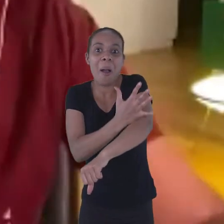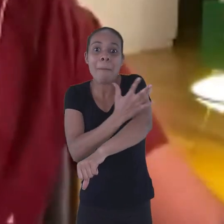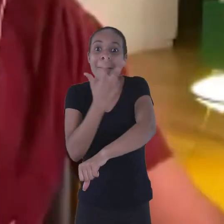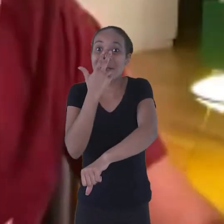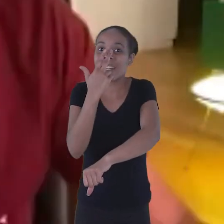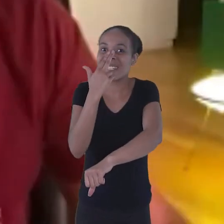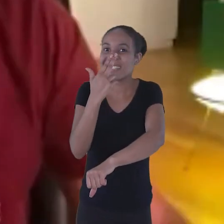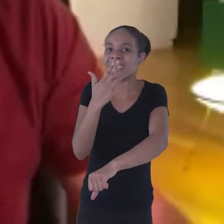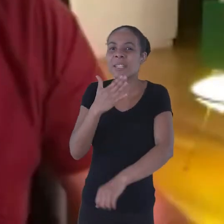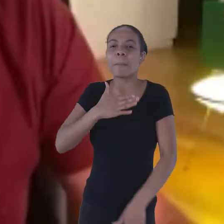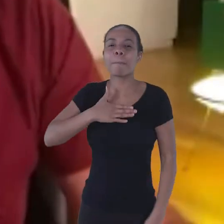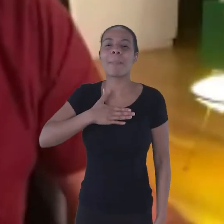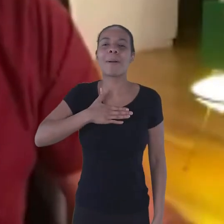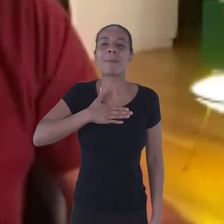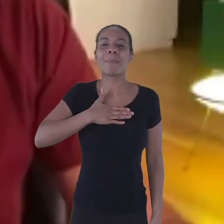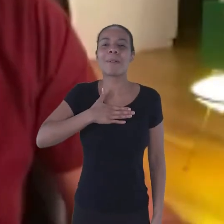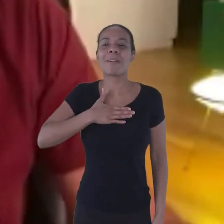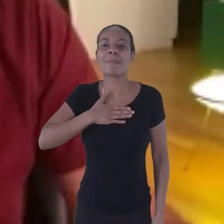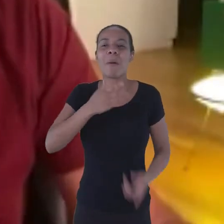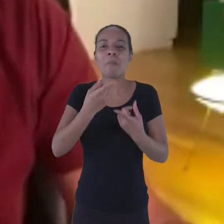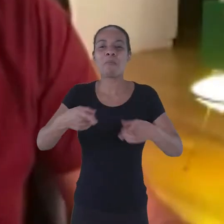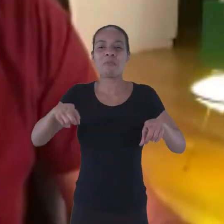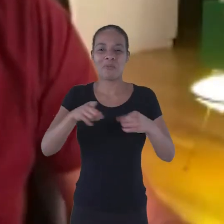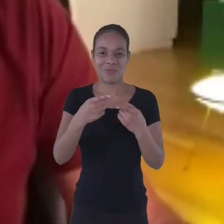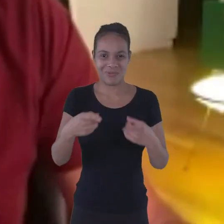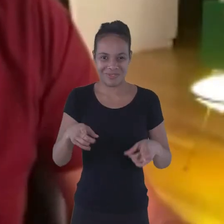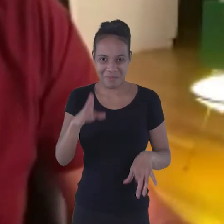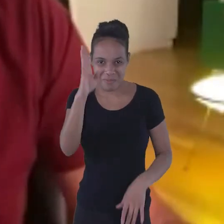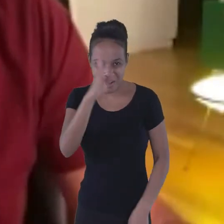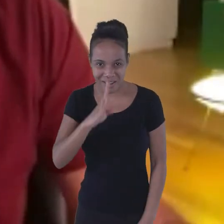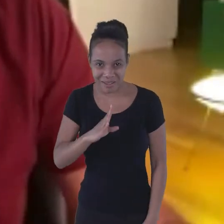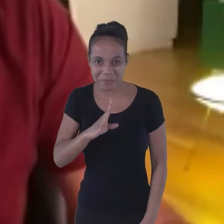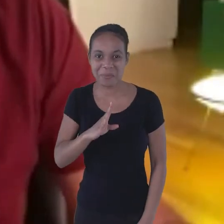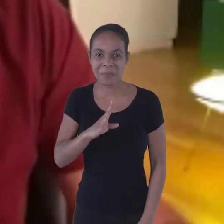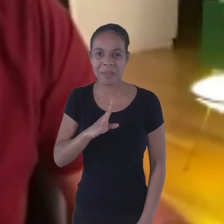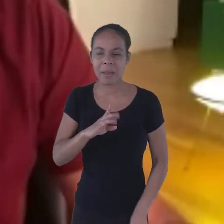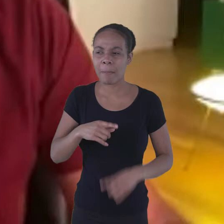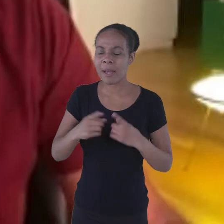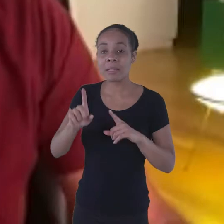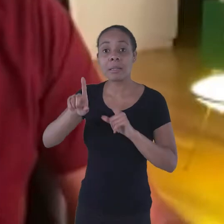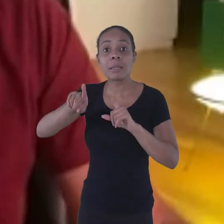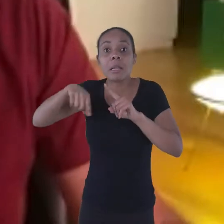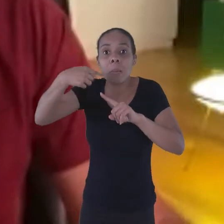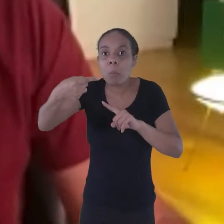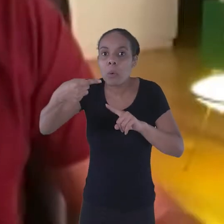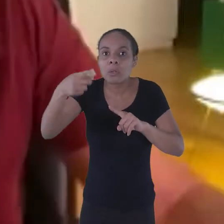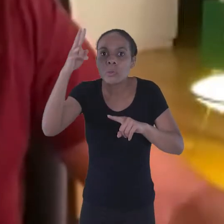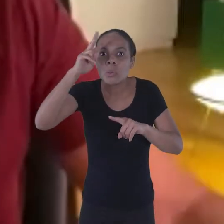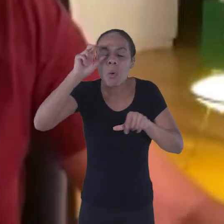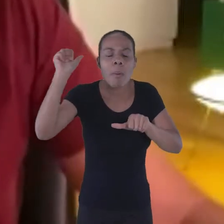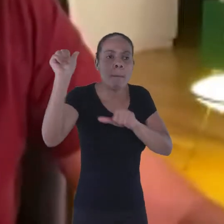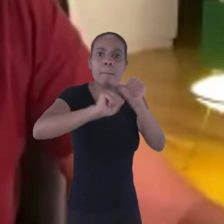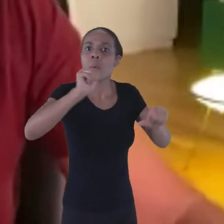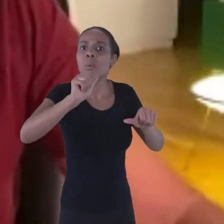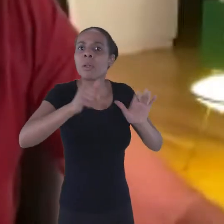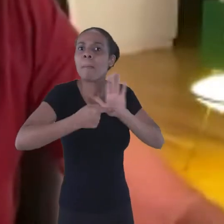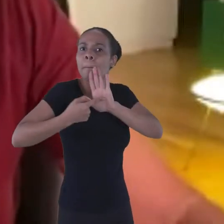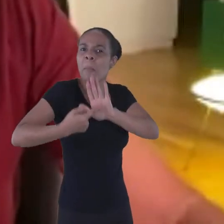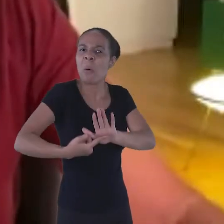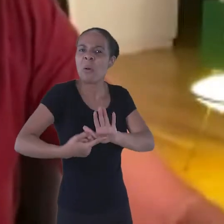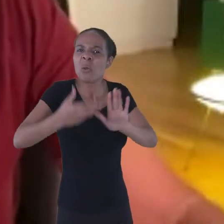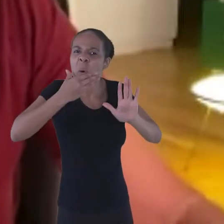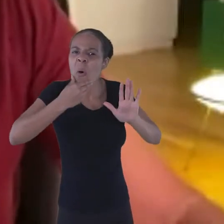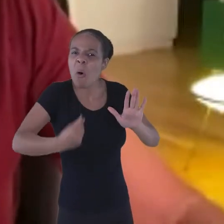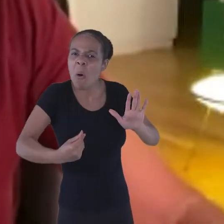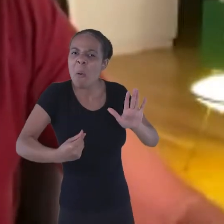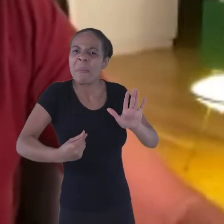aqui incrível do cara espancando mulher, o cara batendo, marido batendo na mulher, marido espanca a